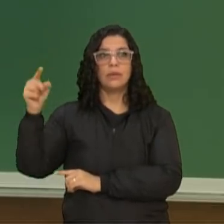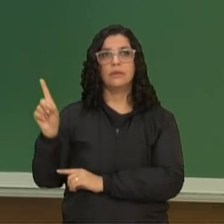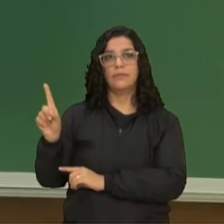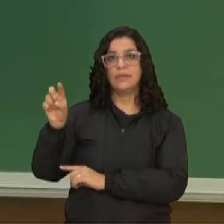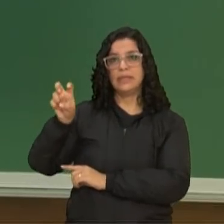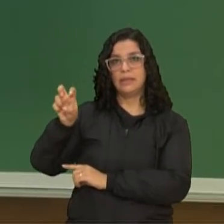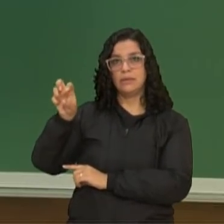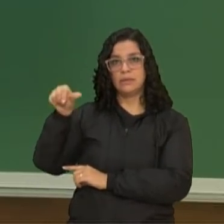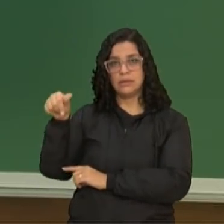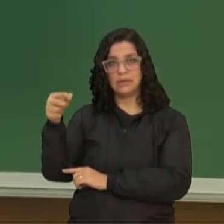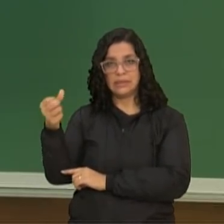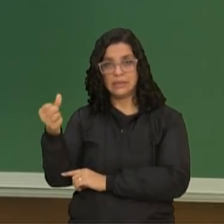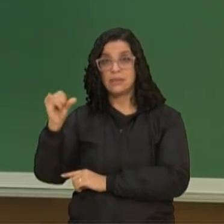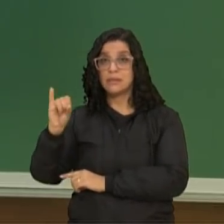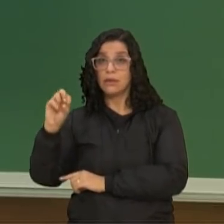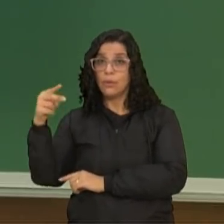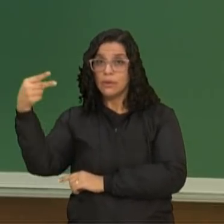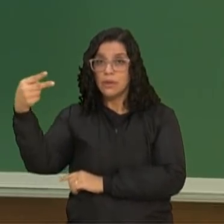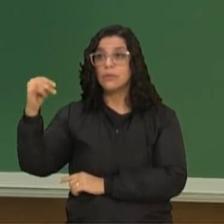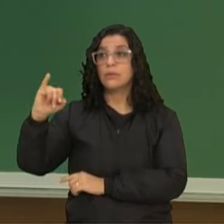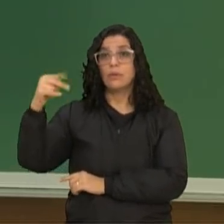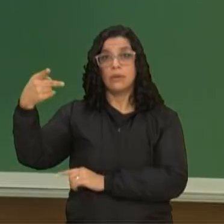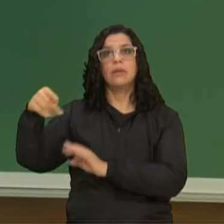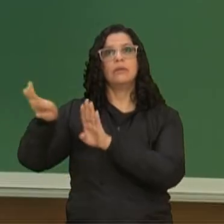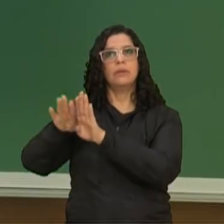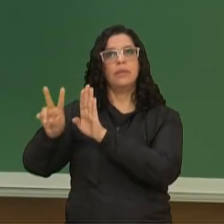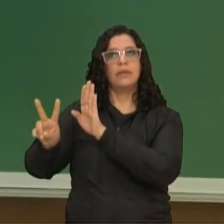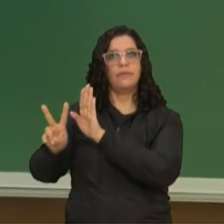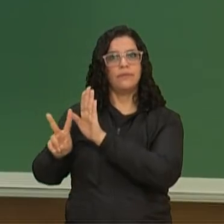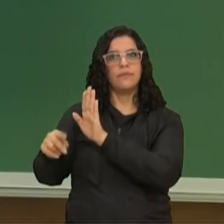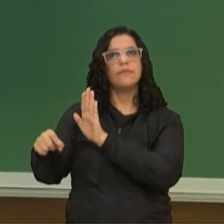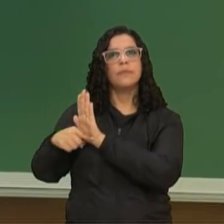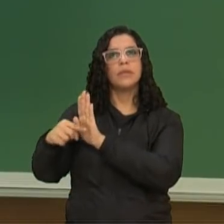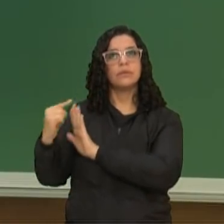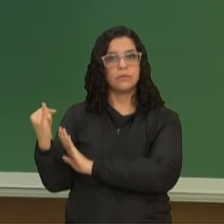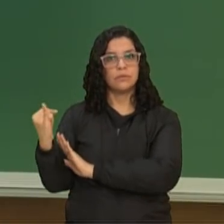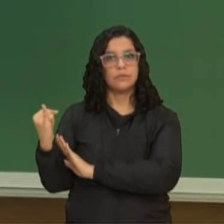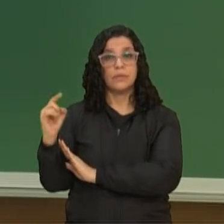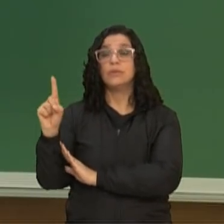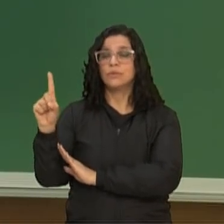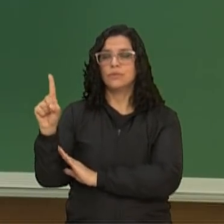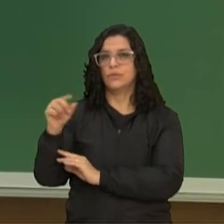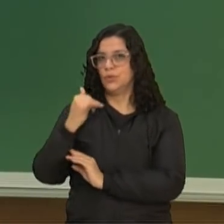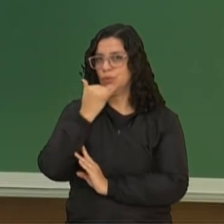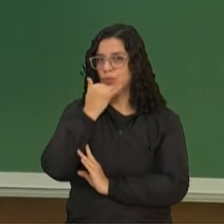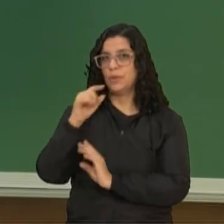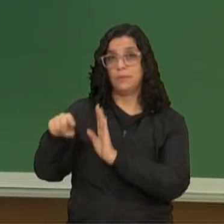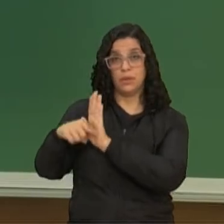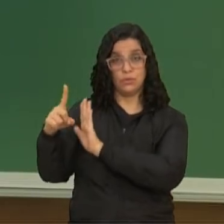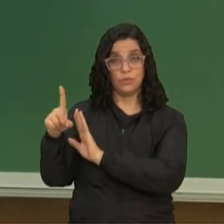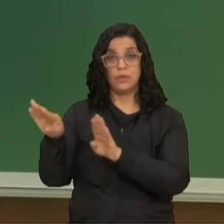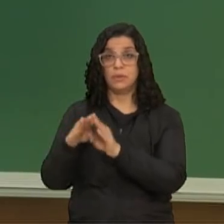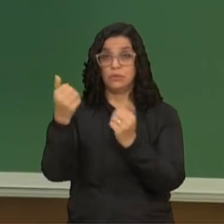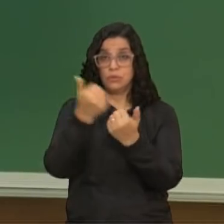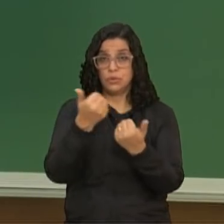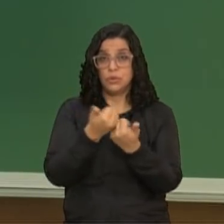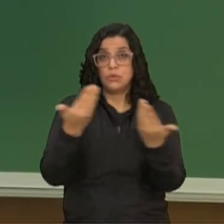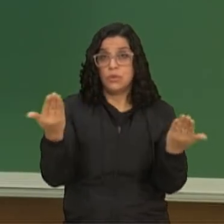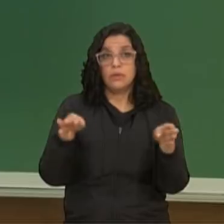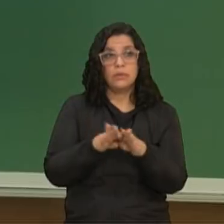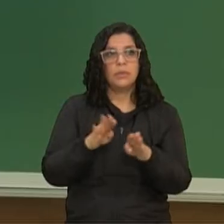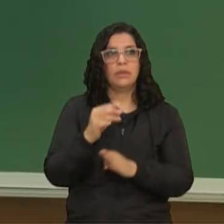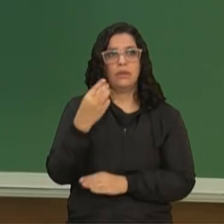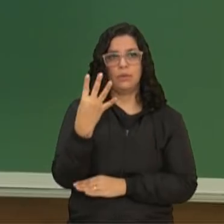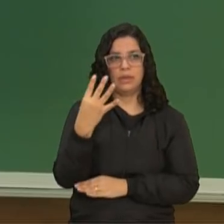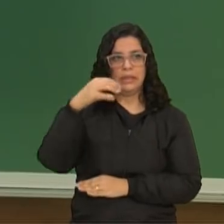ao quadrado. De novo, i ao quadrado vale menos 1. Então, substituindo, ficamos 49